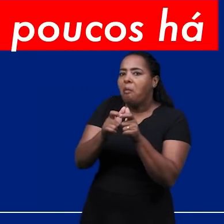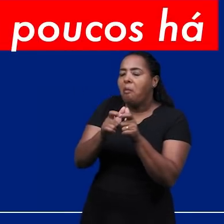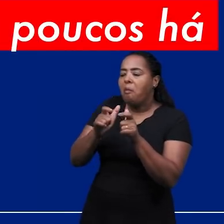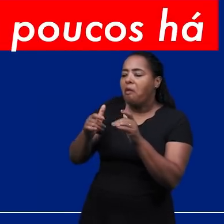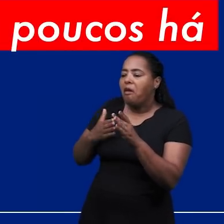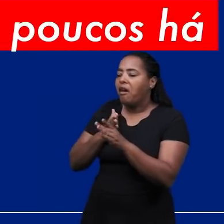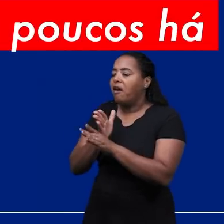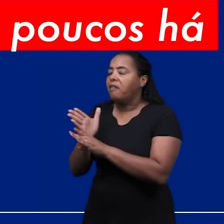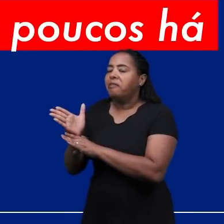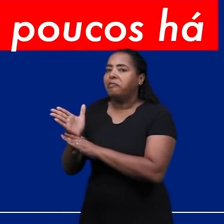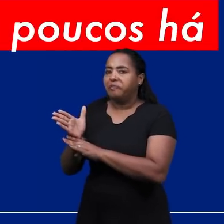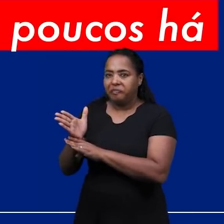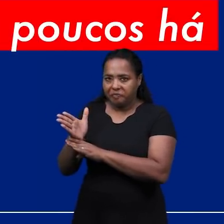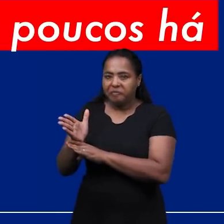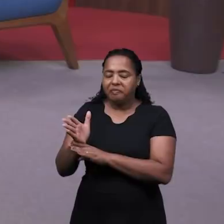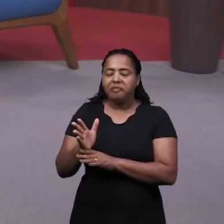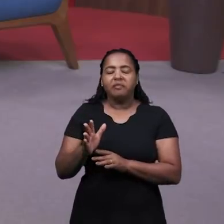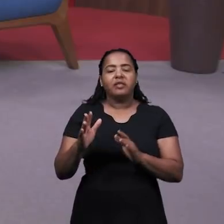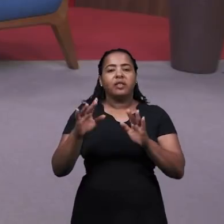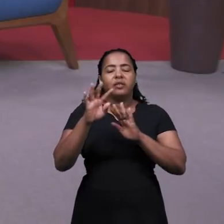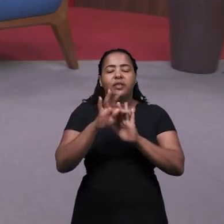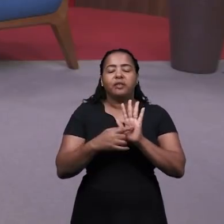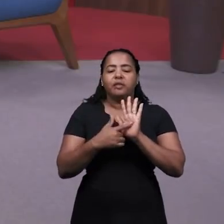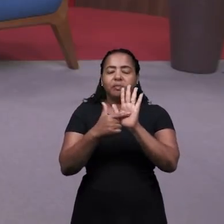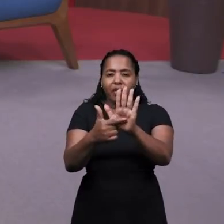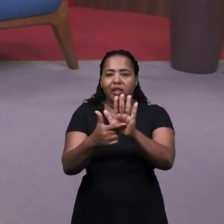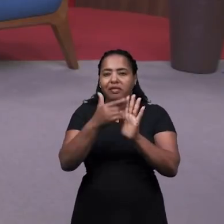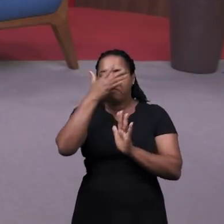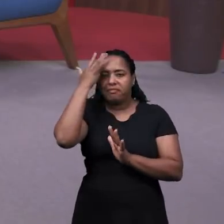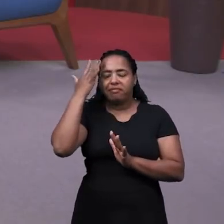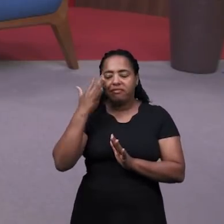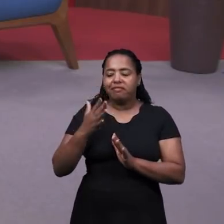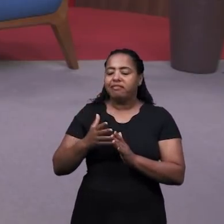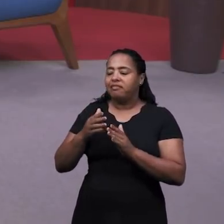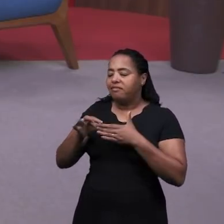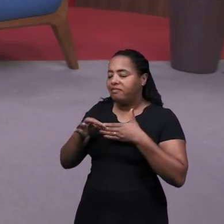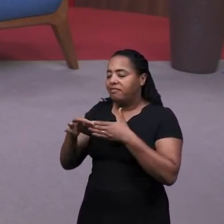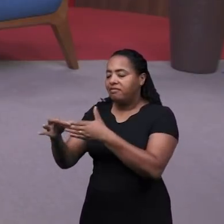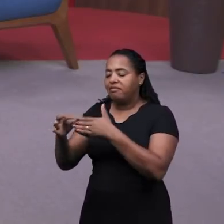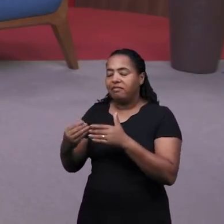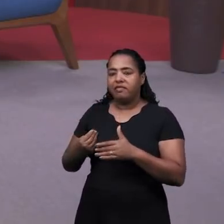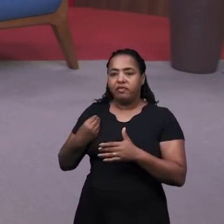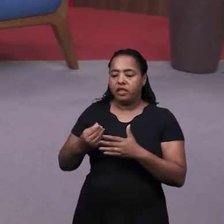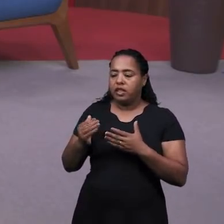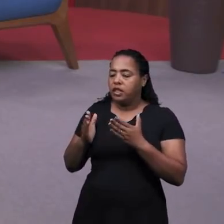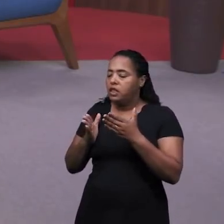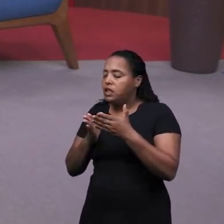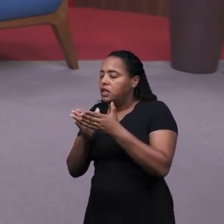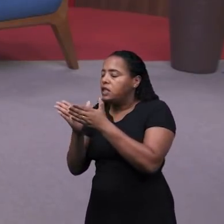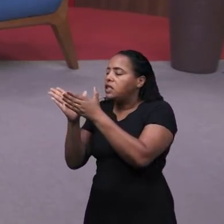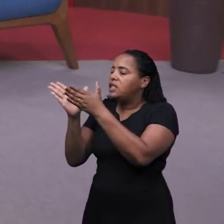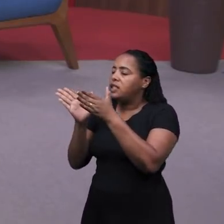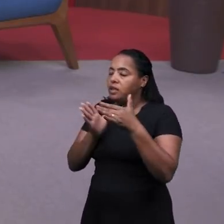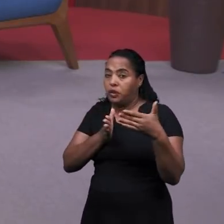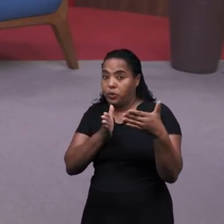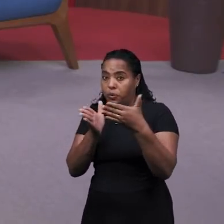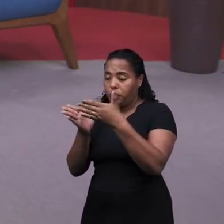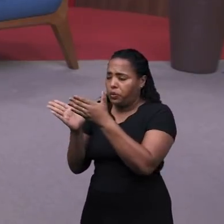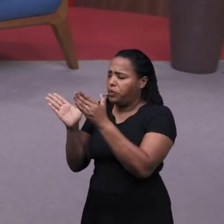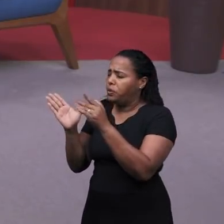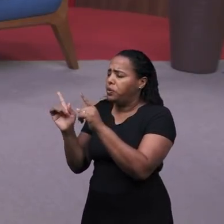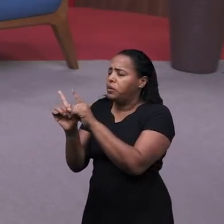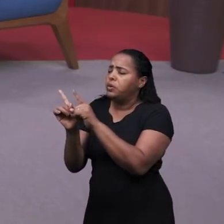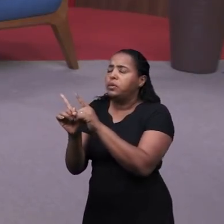o caminho que leva à vida, né? Esse é o objetivo. Esse caminho apertado remete